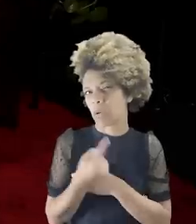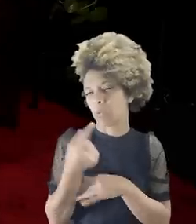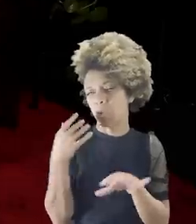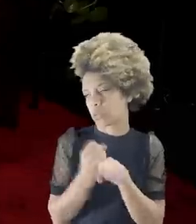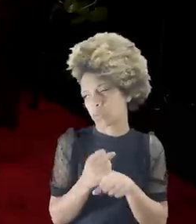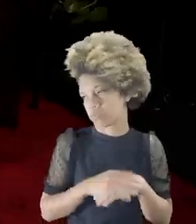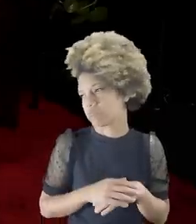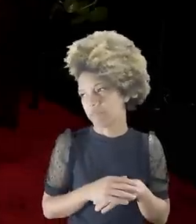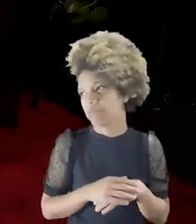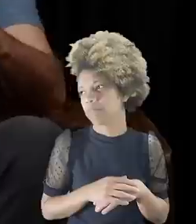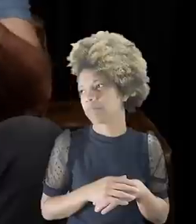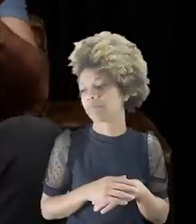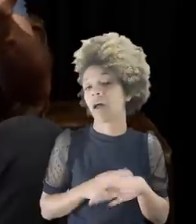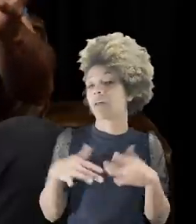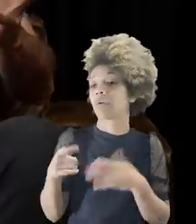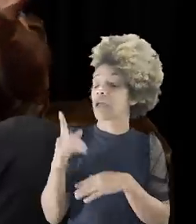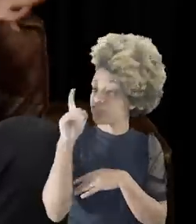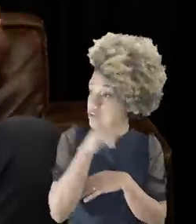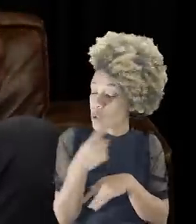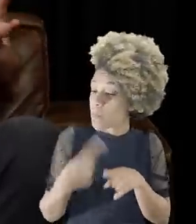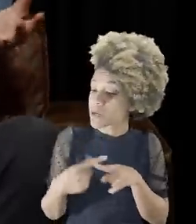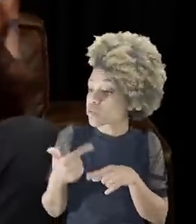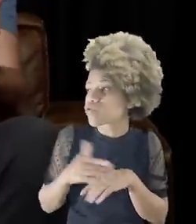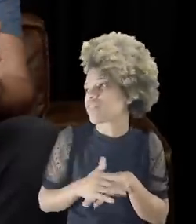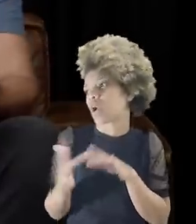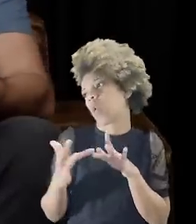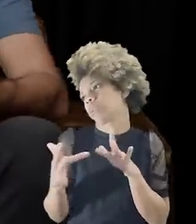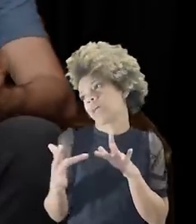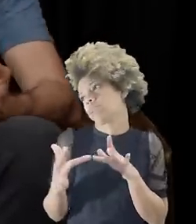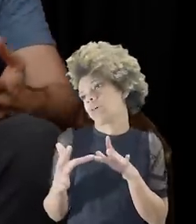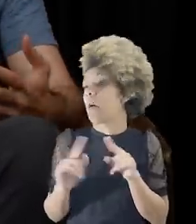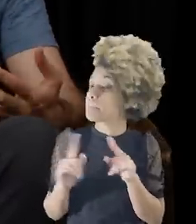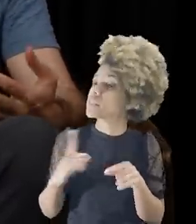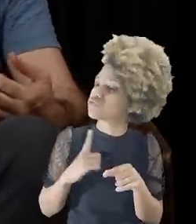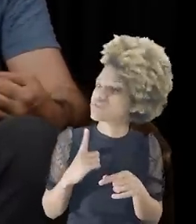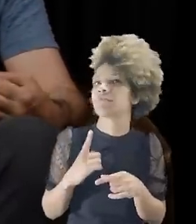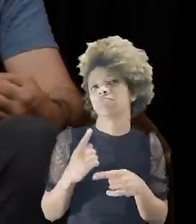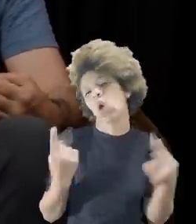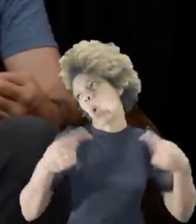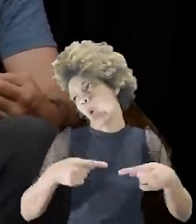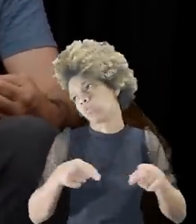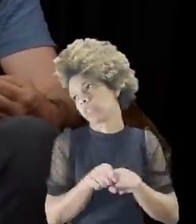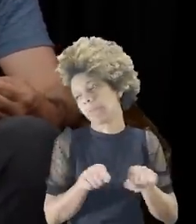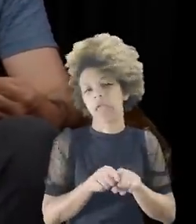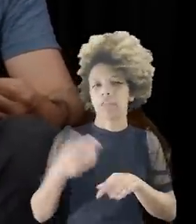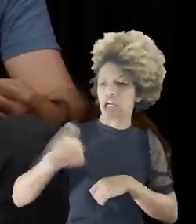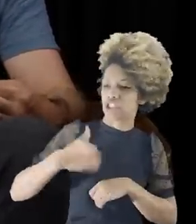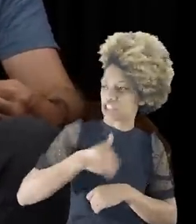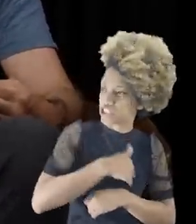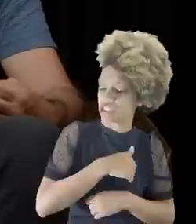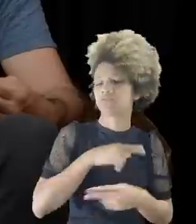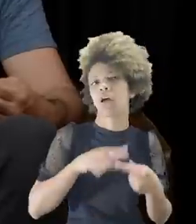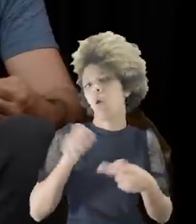pontos então eles é mais difícil eu falar porque eu não tive tanto contato Mas eu tive contra até mesmo os jogadores da